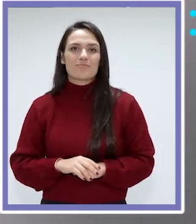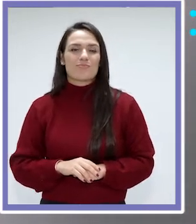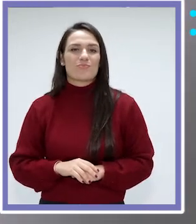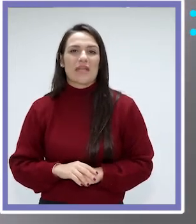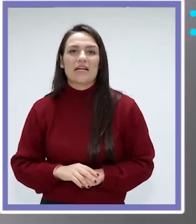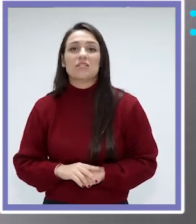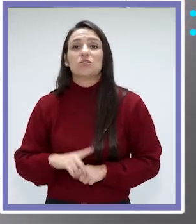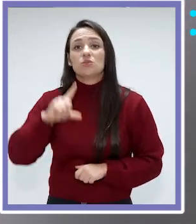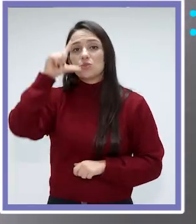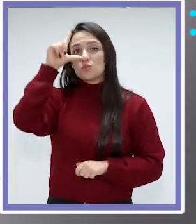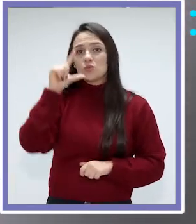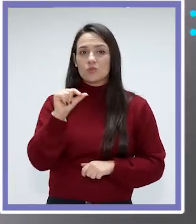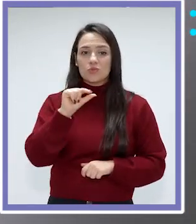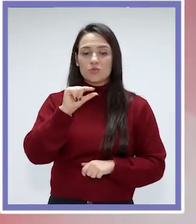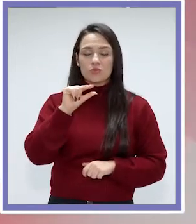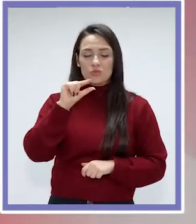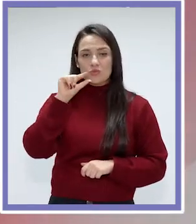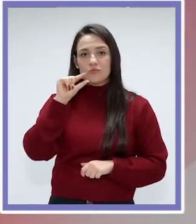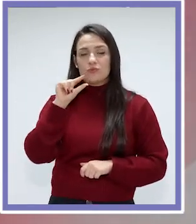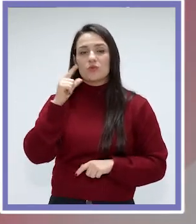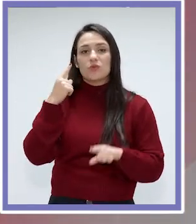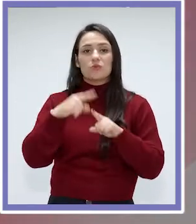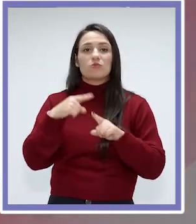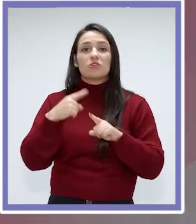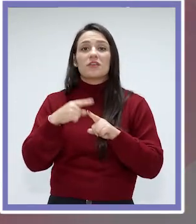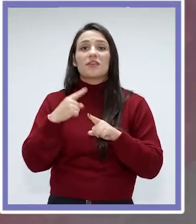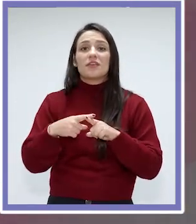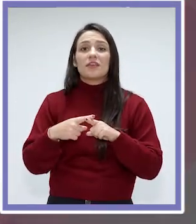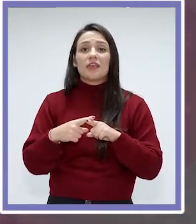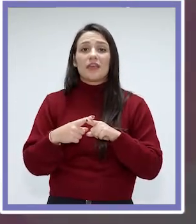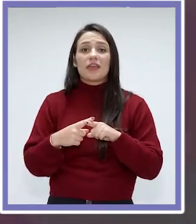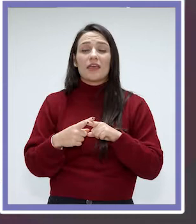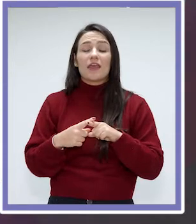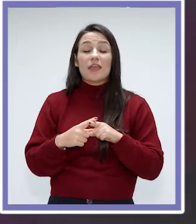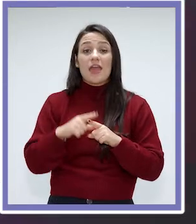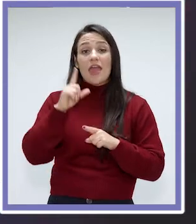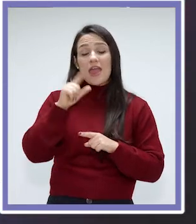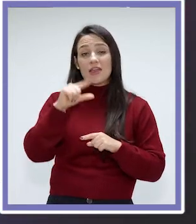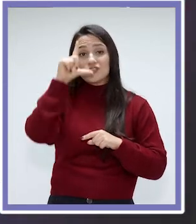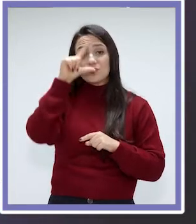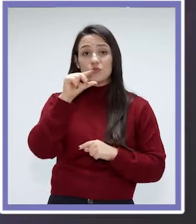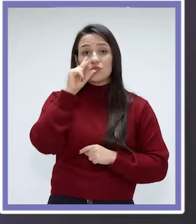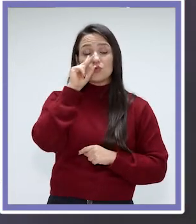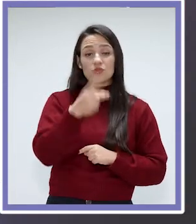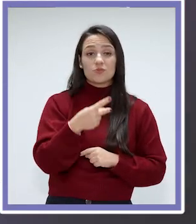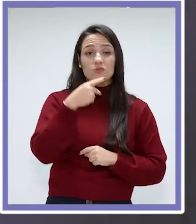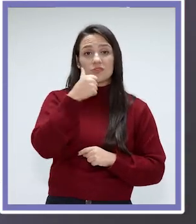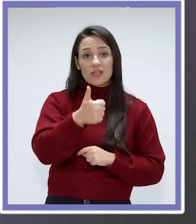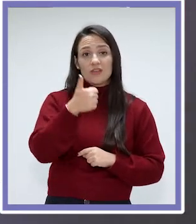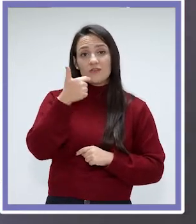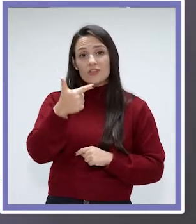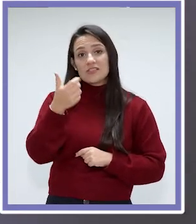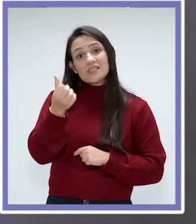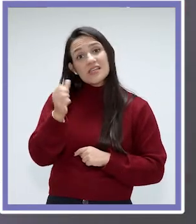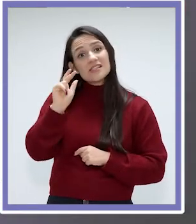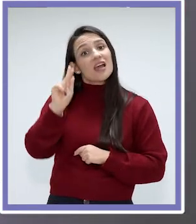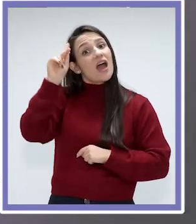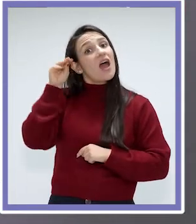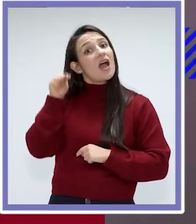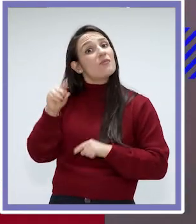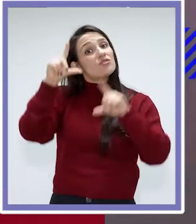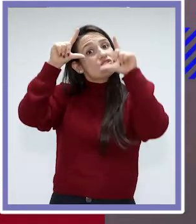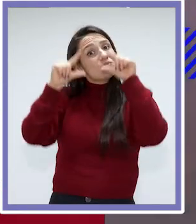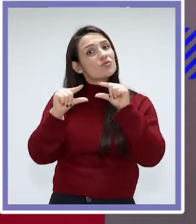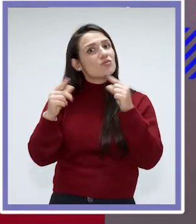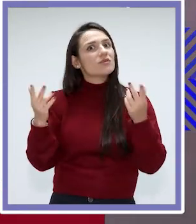ter uma redução de 2.120 quilômetros. Então, isso é uma grande diferença, por exemplo, em termos